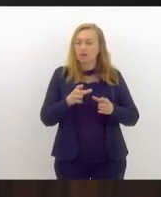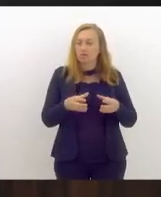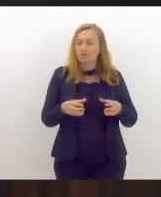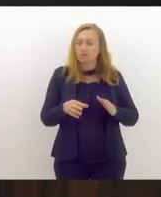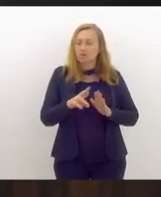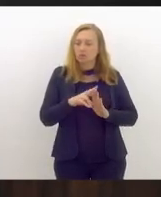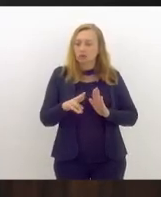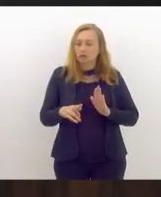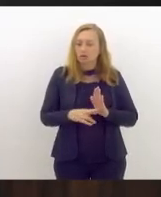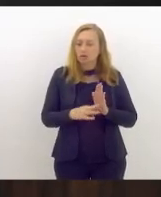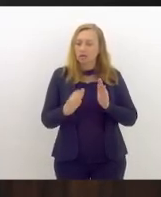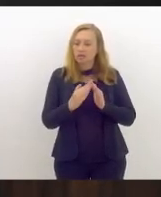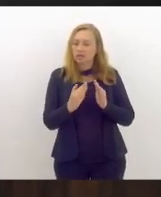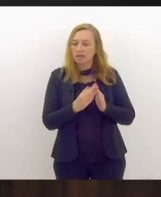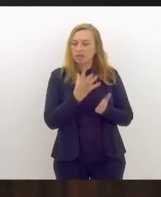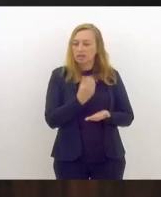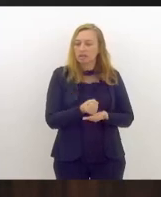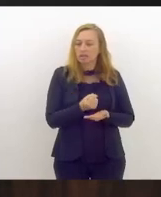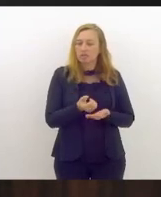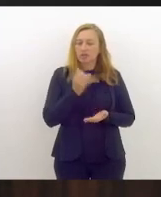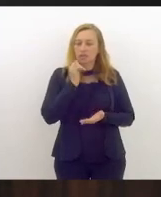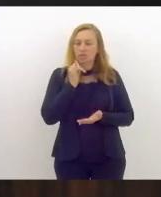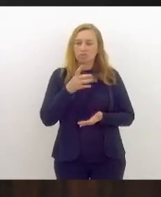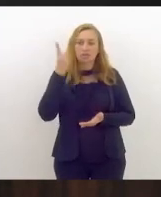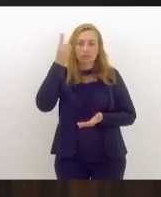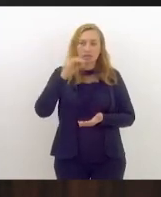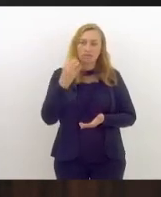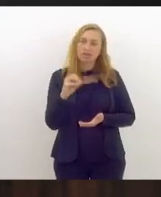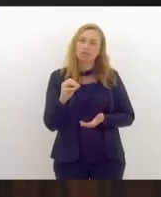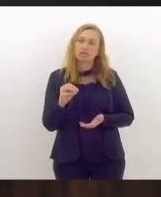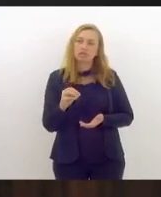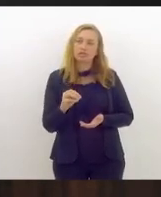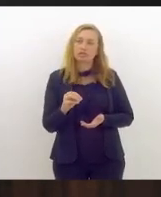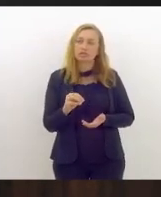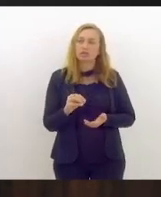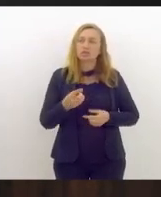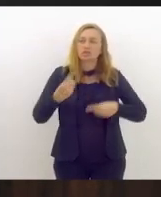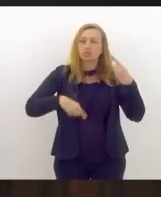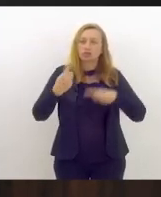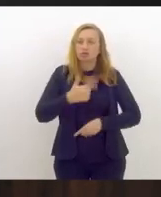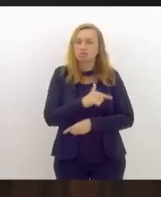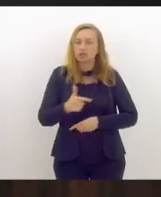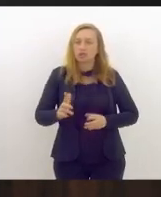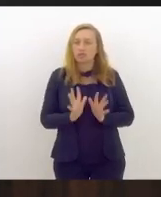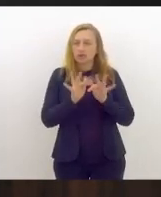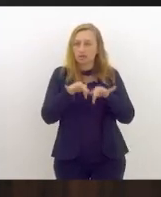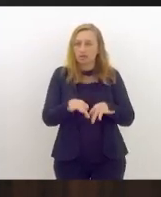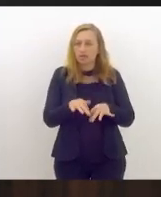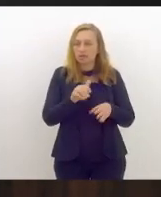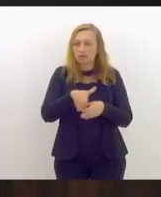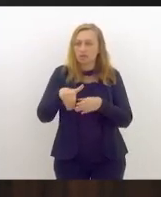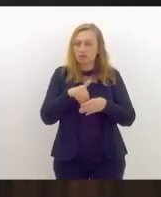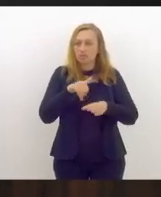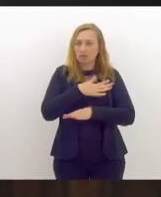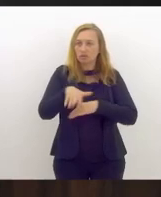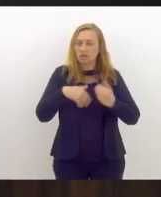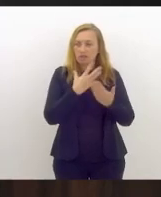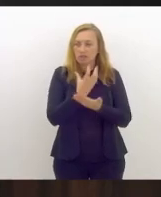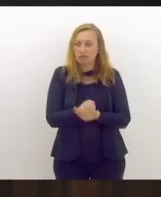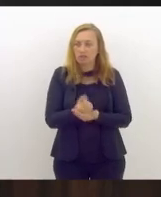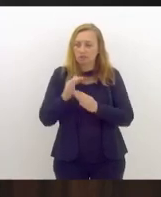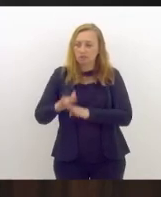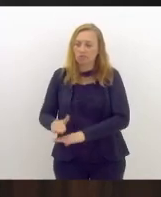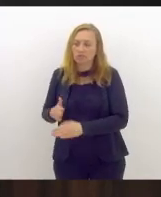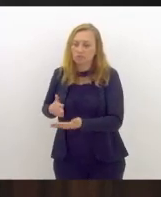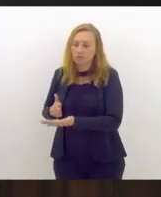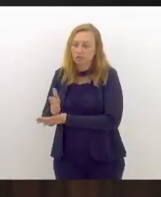Normas Internas e Proposição Externa, favorável, relator deputado Márcio Canella. Em discussão, não havendo quem queira discutir, encerra da discussão. Em votação, os senhores que aprovam,